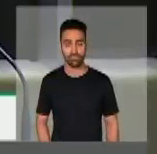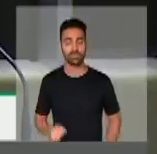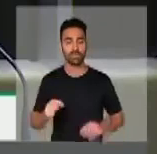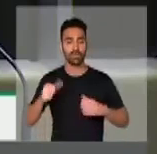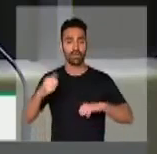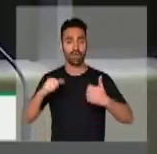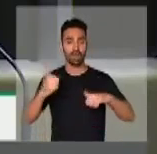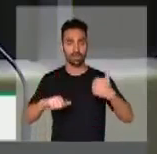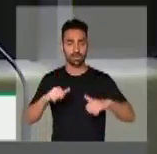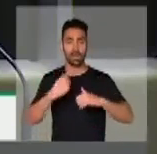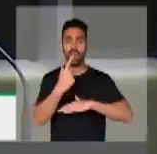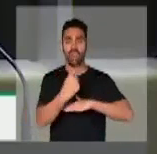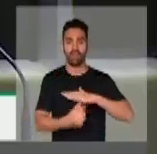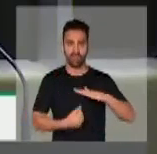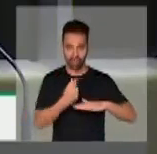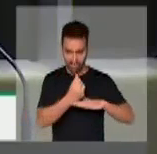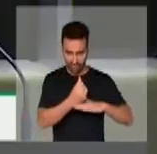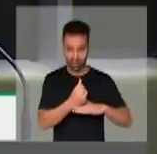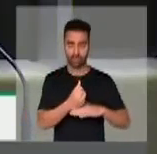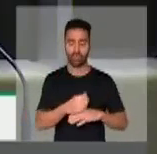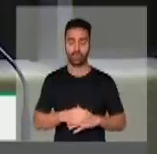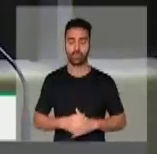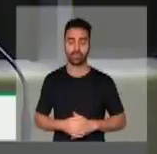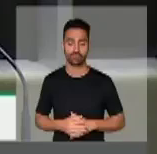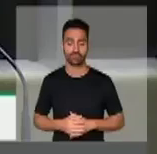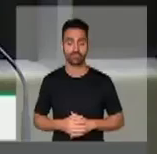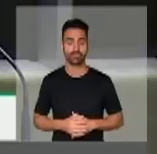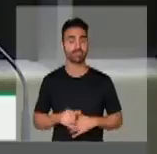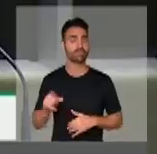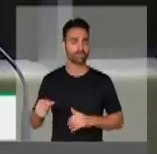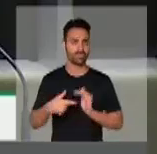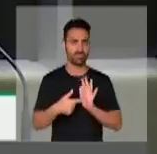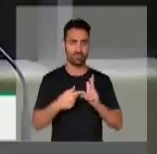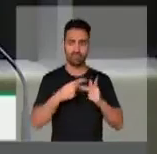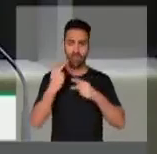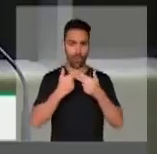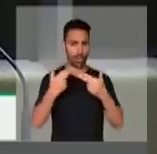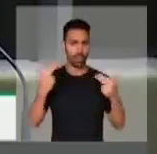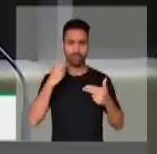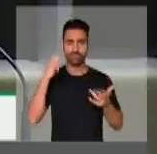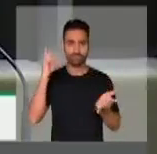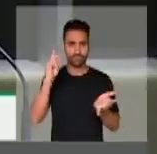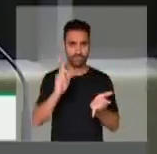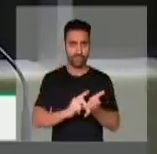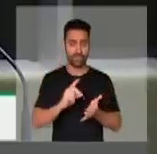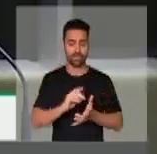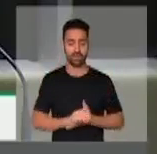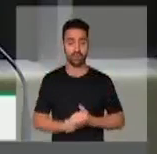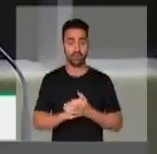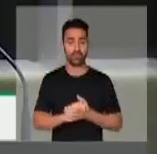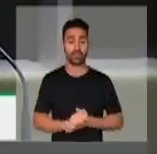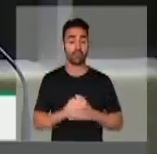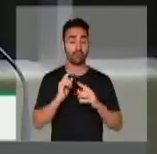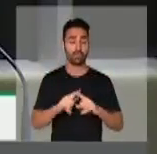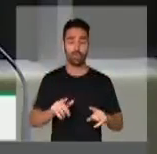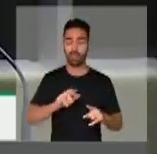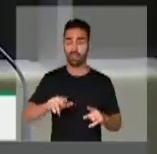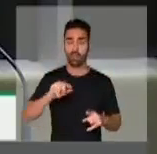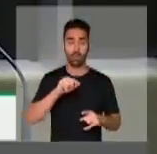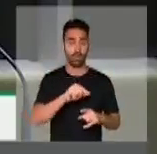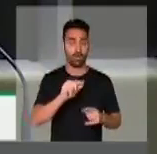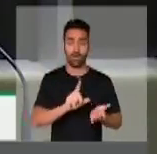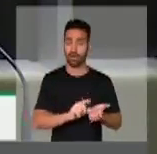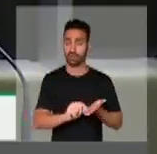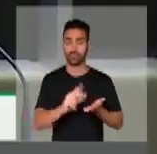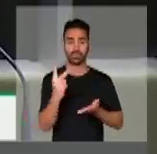da Lava Jato, com a decisão do Supremo. Mas ele fala muitas verdades. No entanto, não é o artigo dele sobre